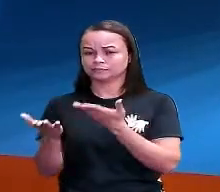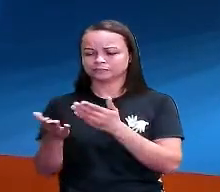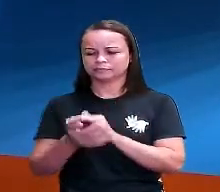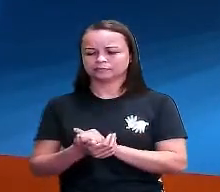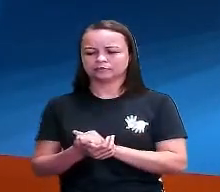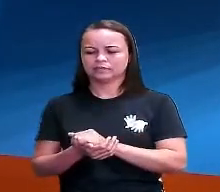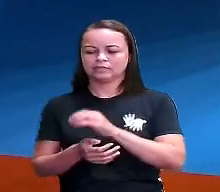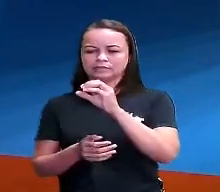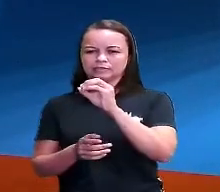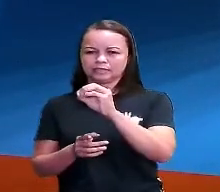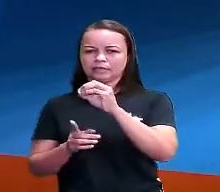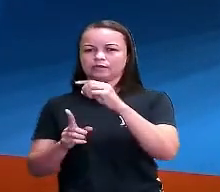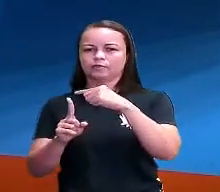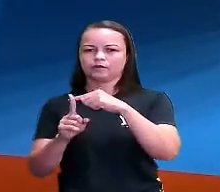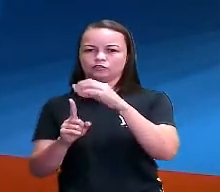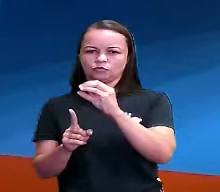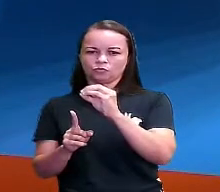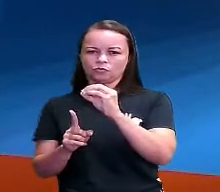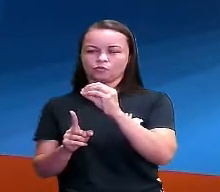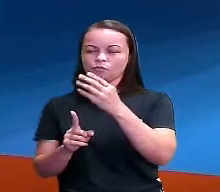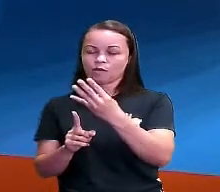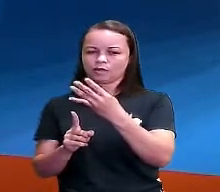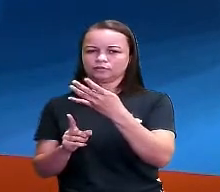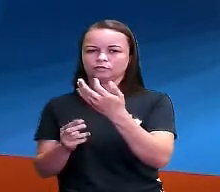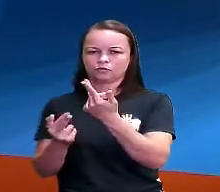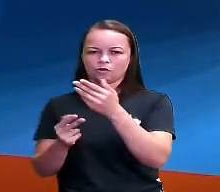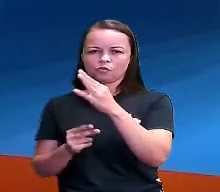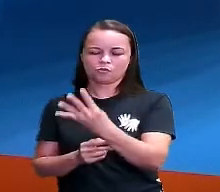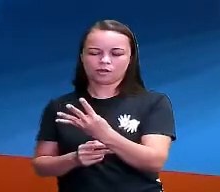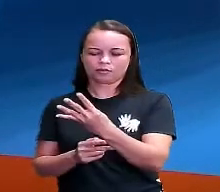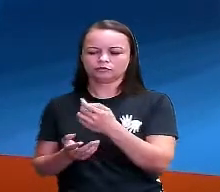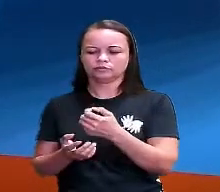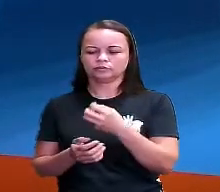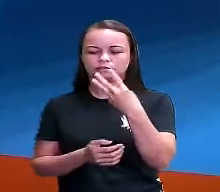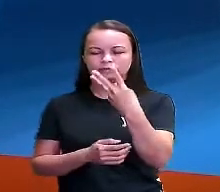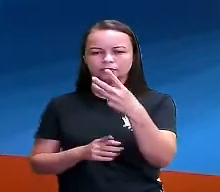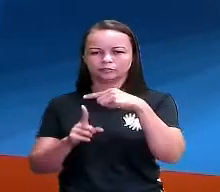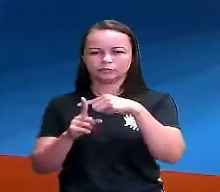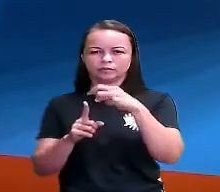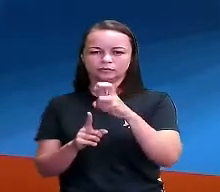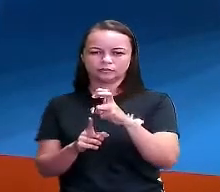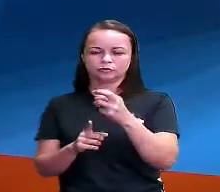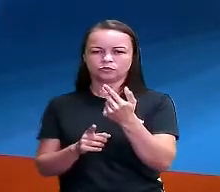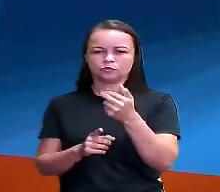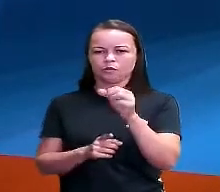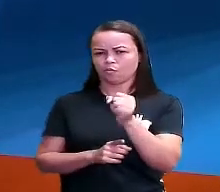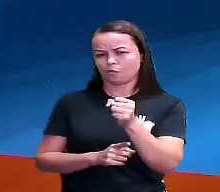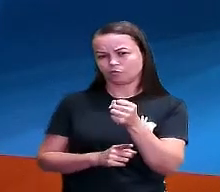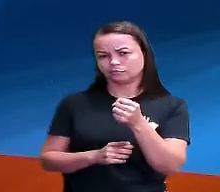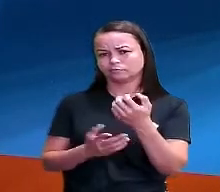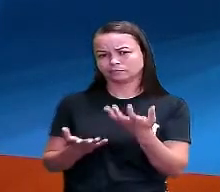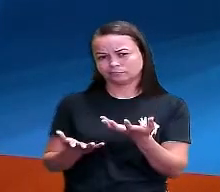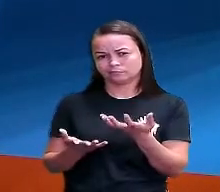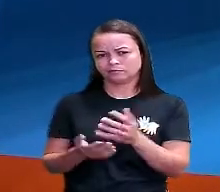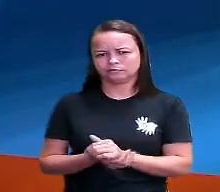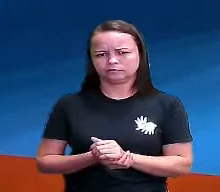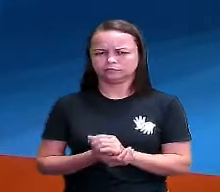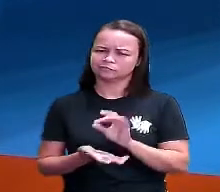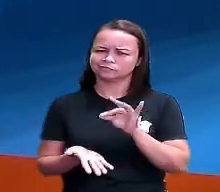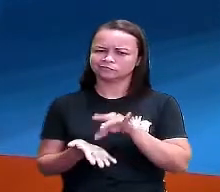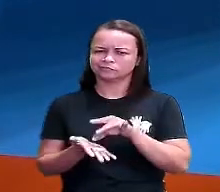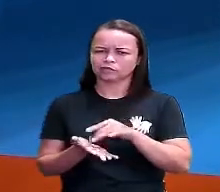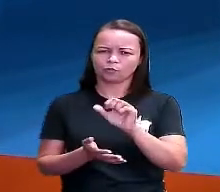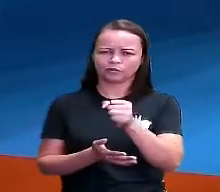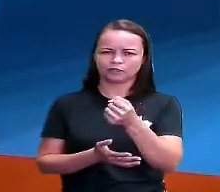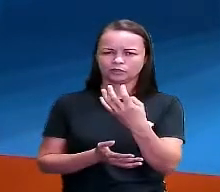0 mais 4, 4. E 3 mais 5, 8. Professora, realmente deu 84